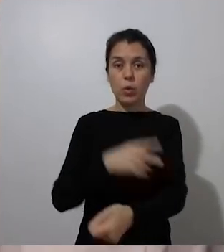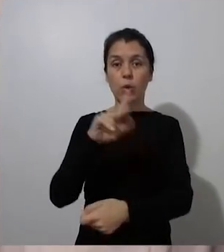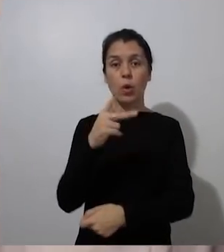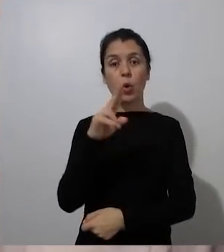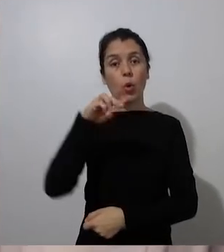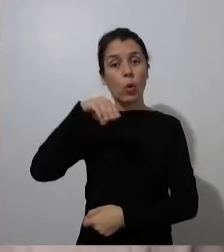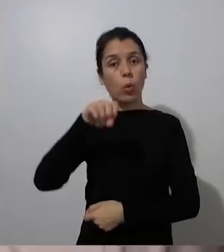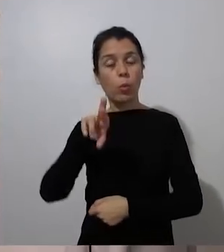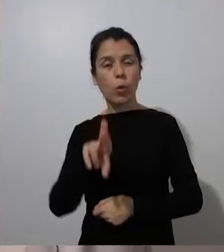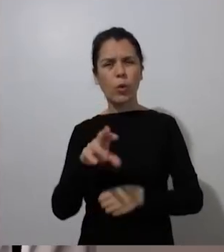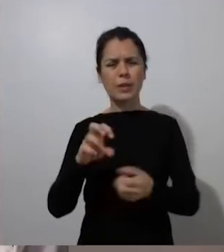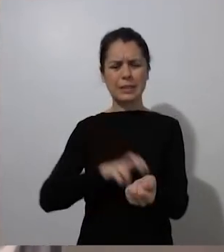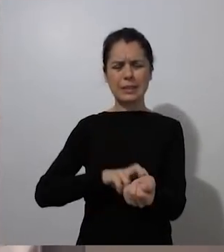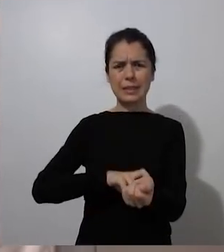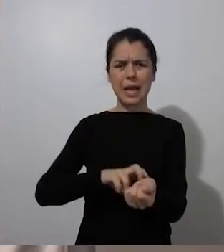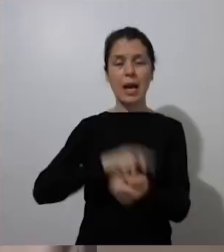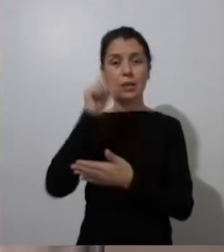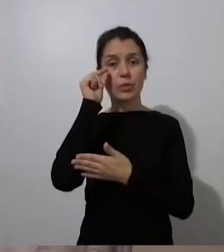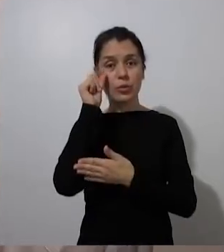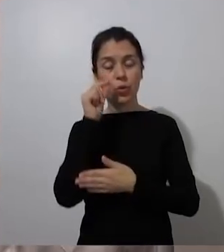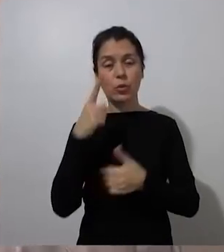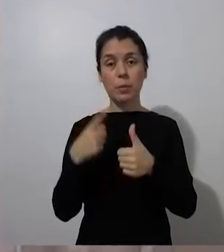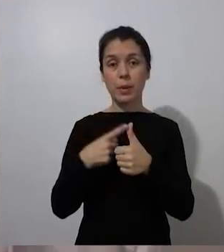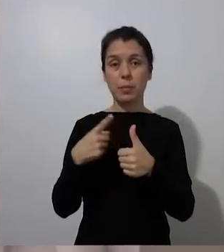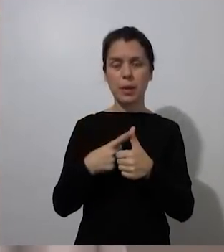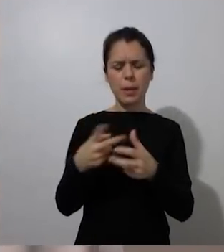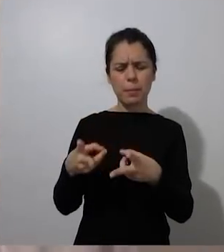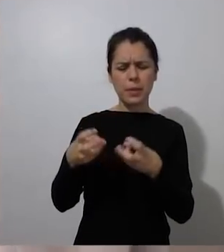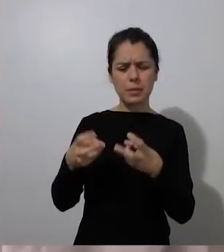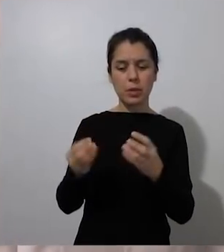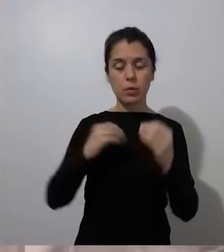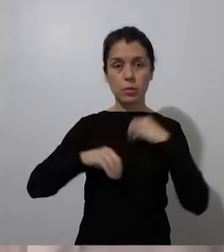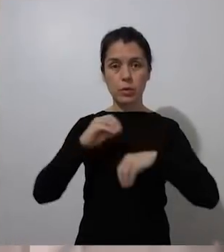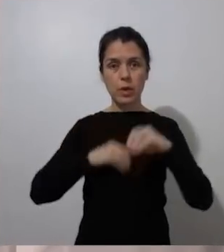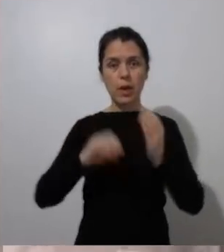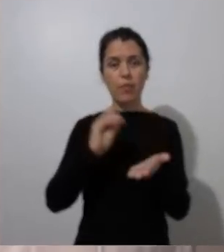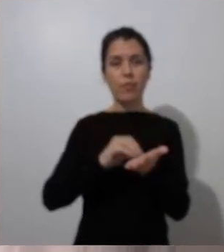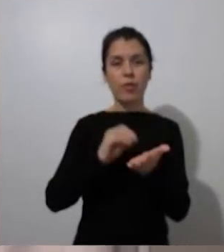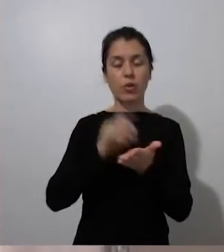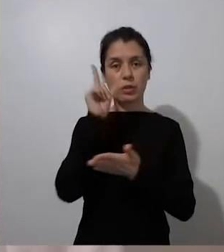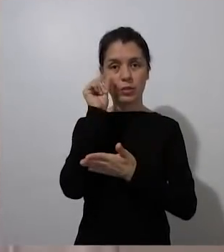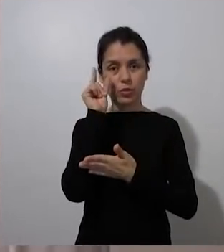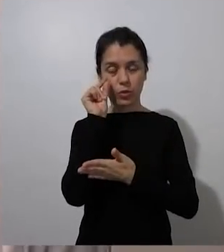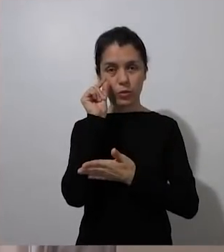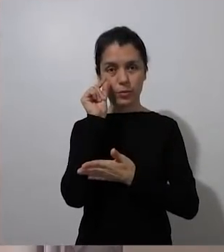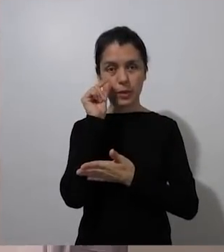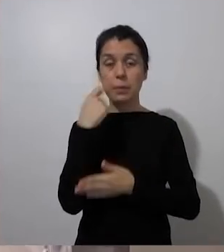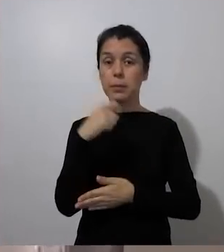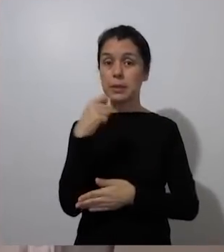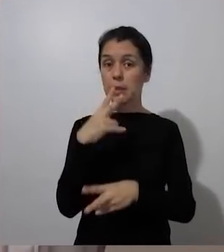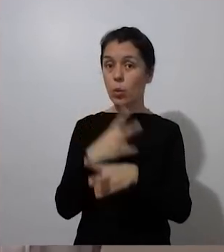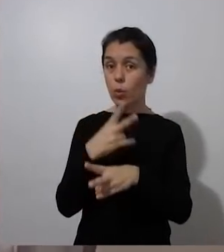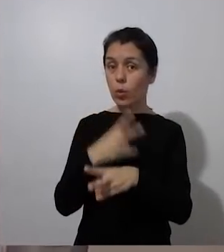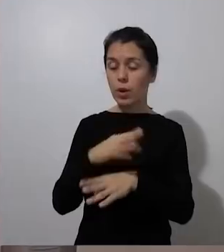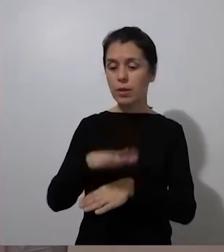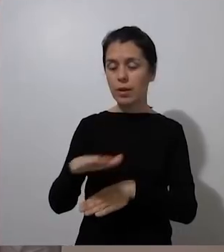o nosso humor, a nossa ansiedade, o nosso sono. Então o primeiro sintoma de depressão é insônia, e é um sintoma que nós temos que verificar